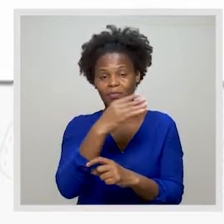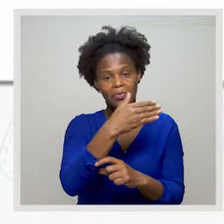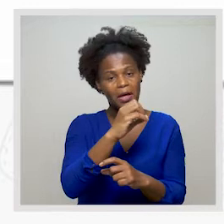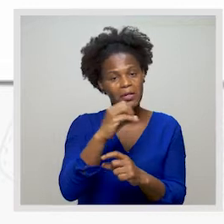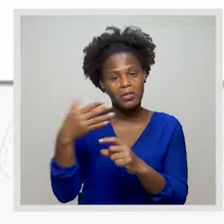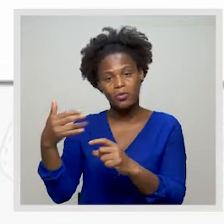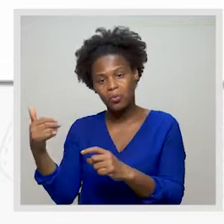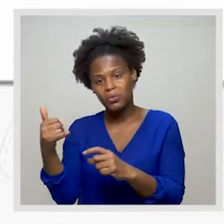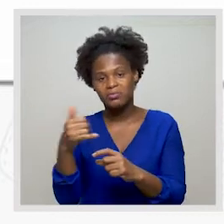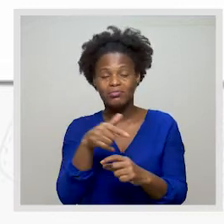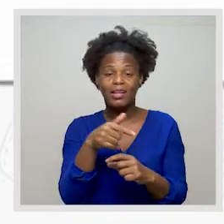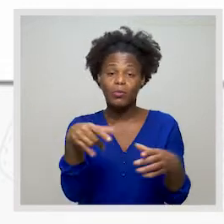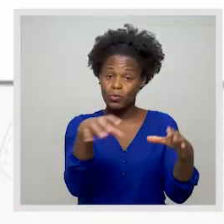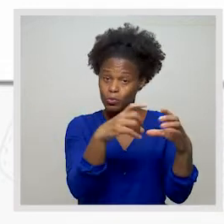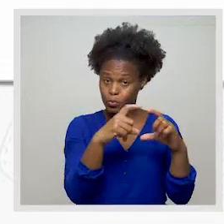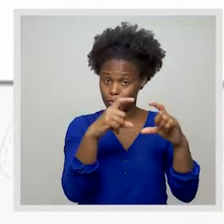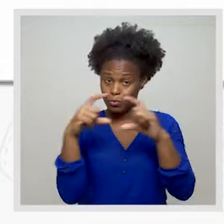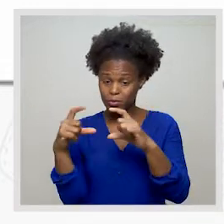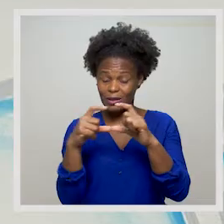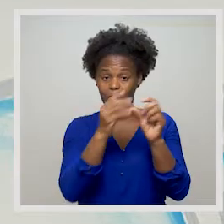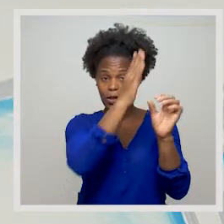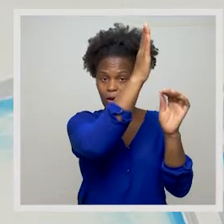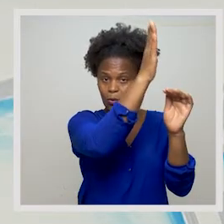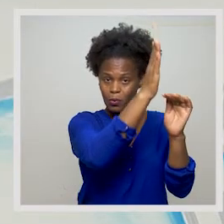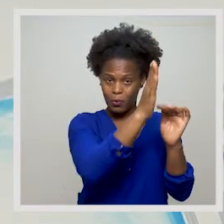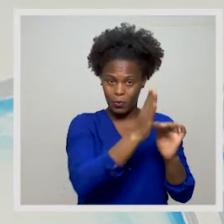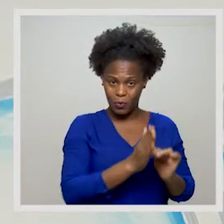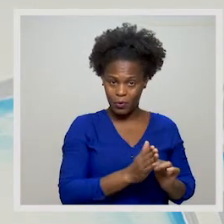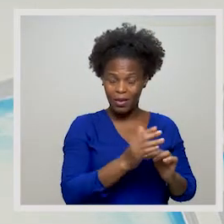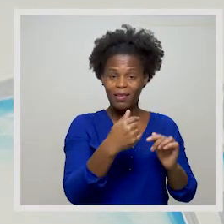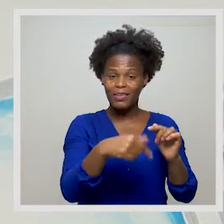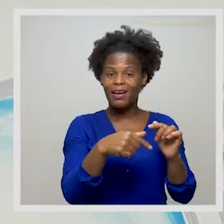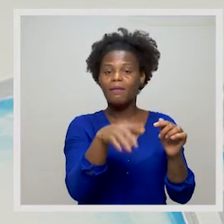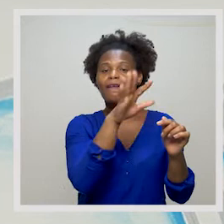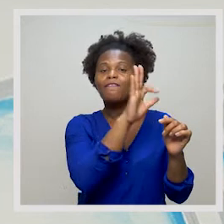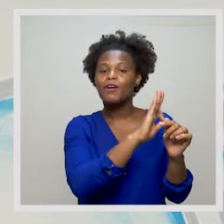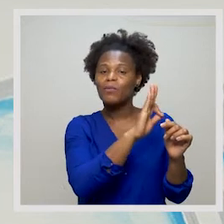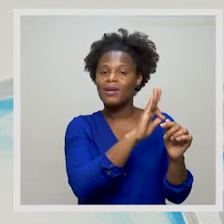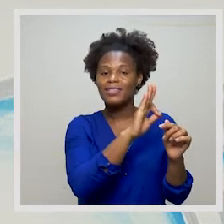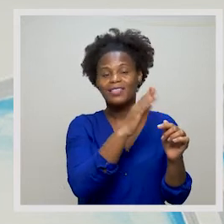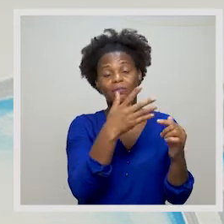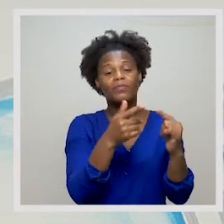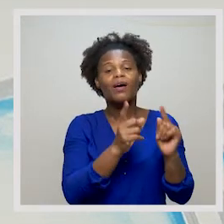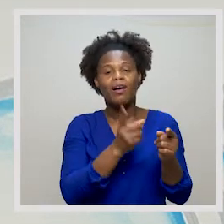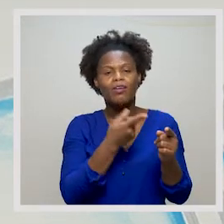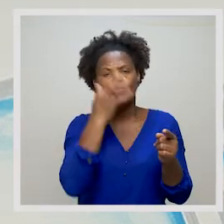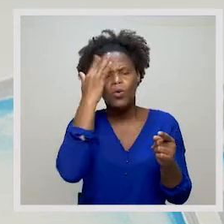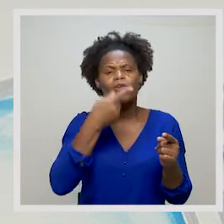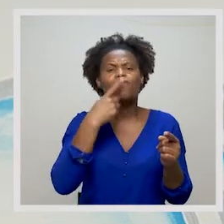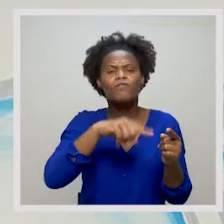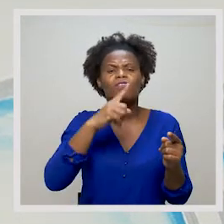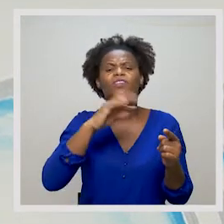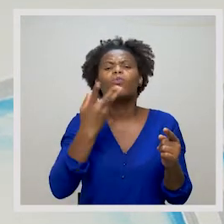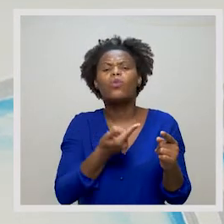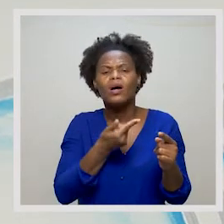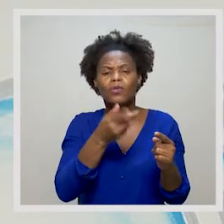10, 10 a 12. Temos aqui as classes. E no eixo vertical temos as frequências, que